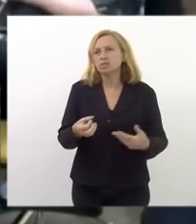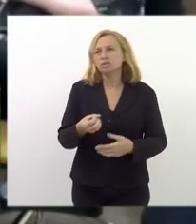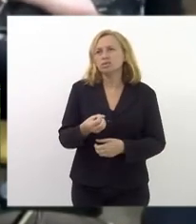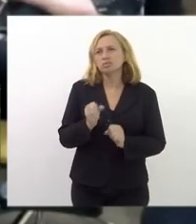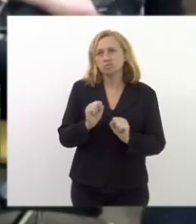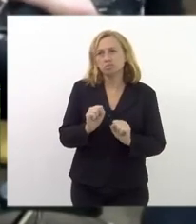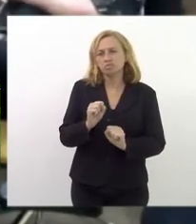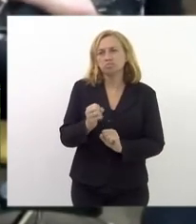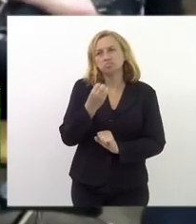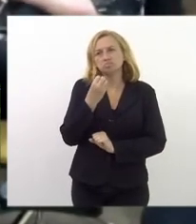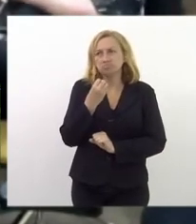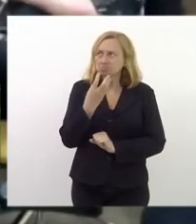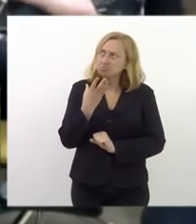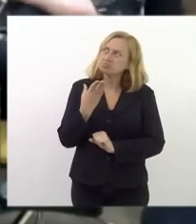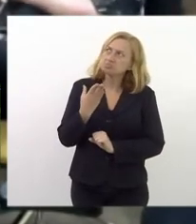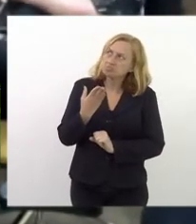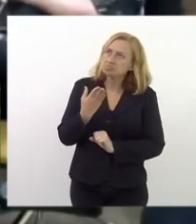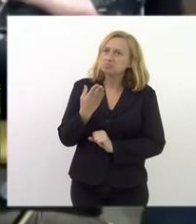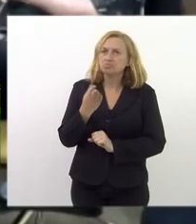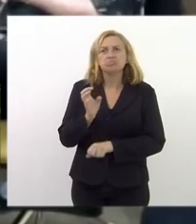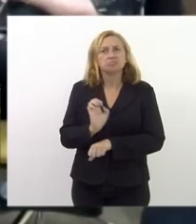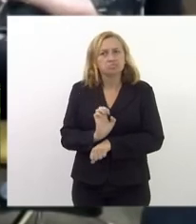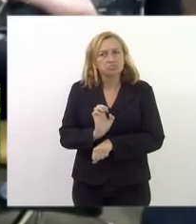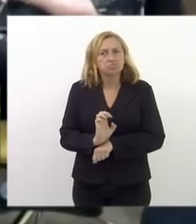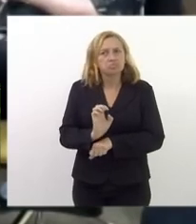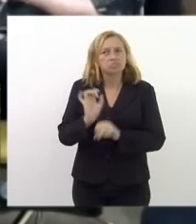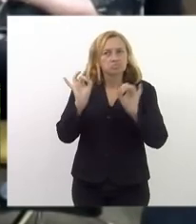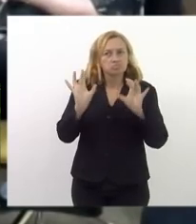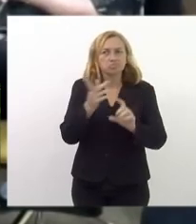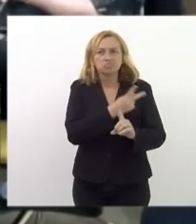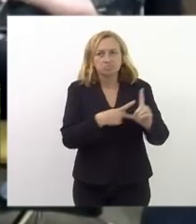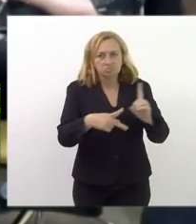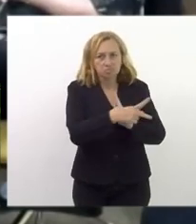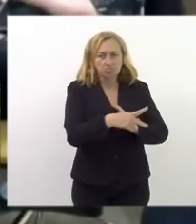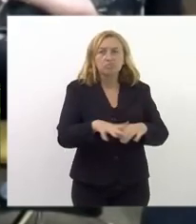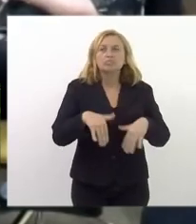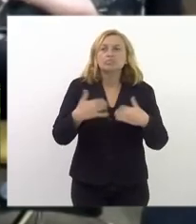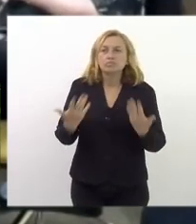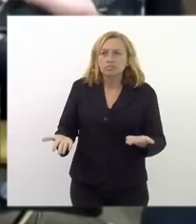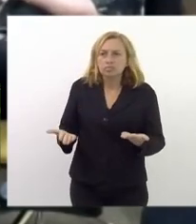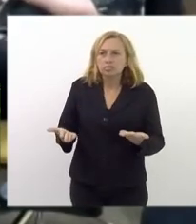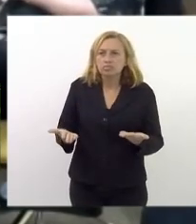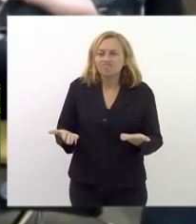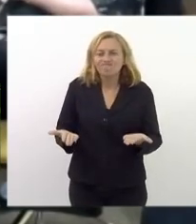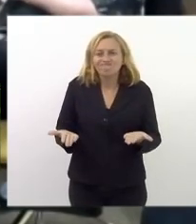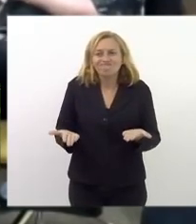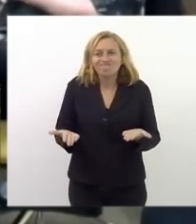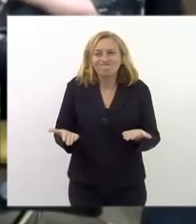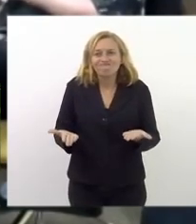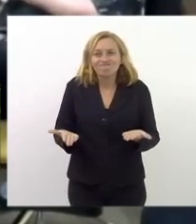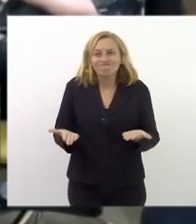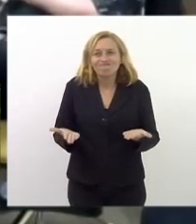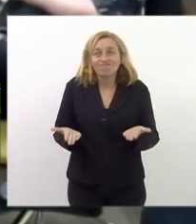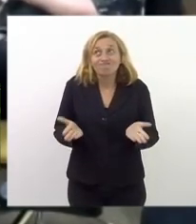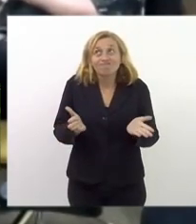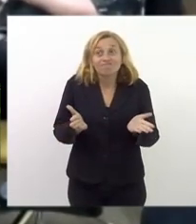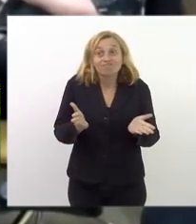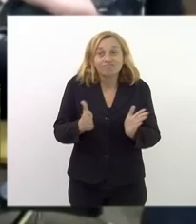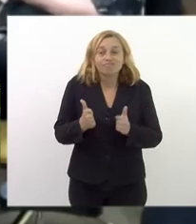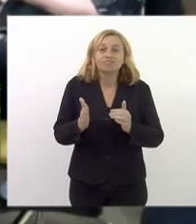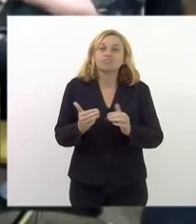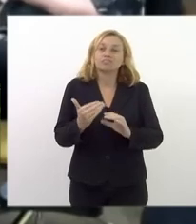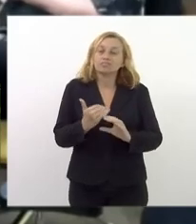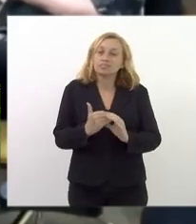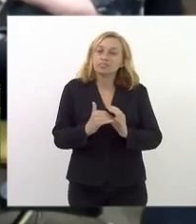para o Estado, né? Especialmente para o Rio Previdência. Então, agora tem que caminhar